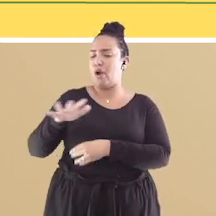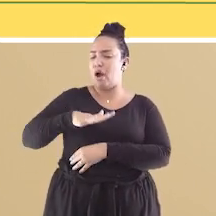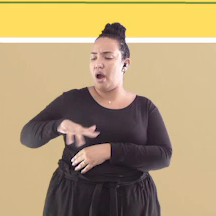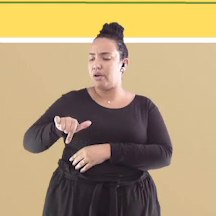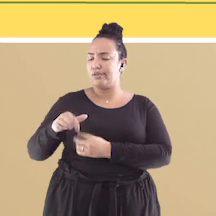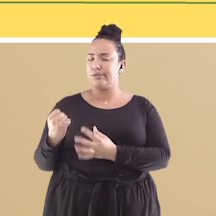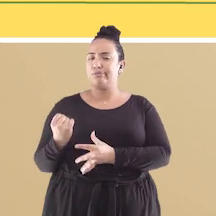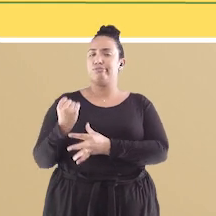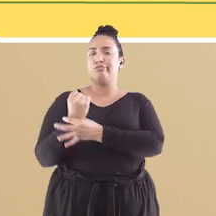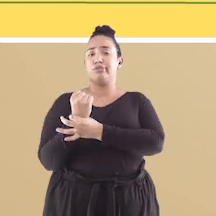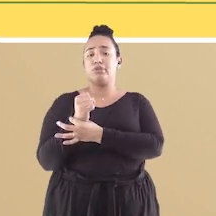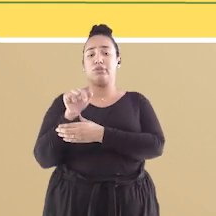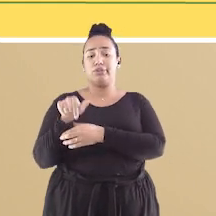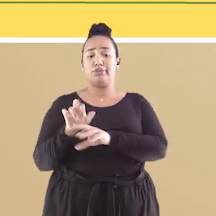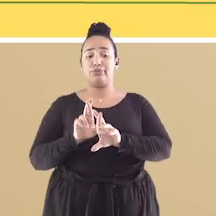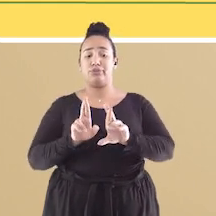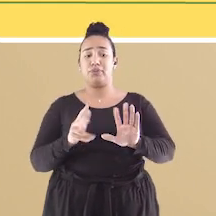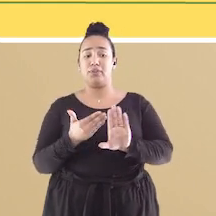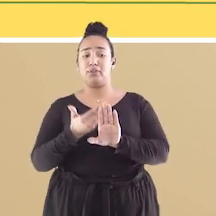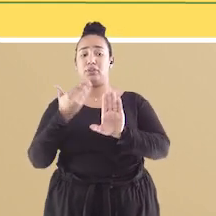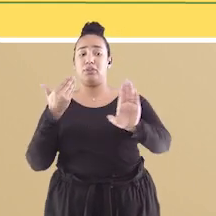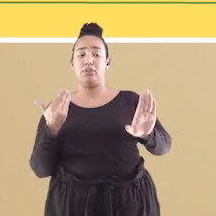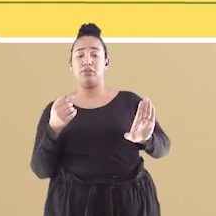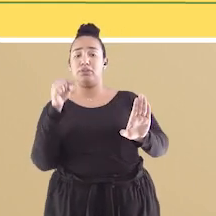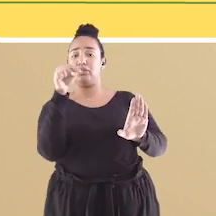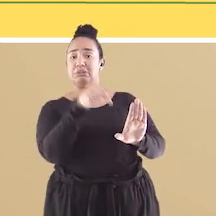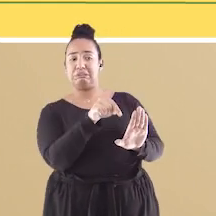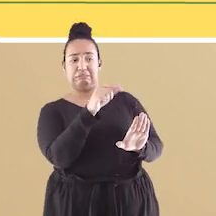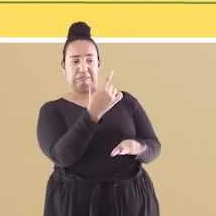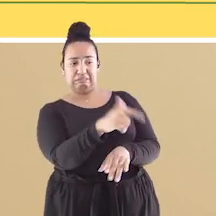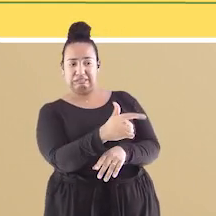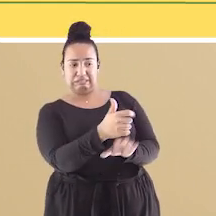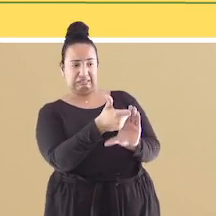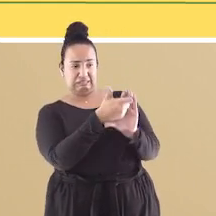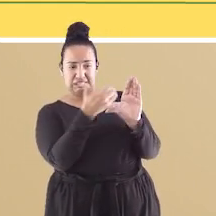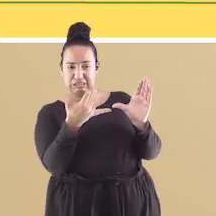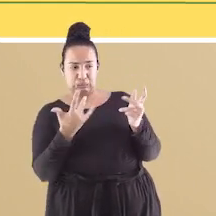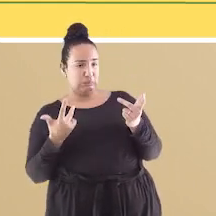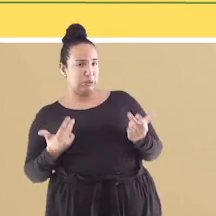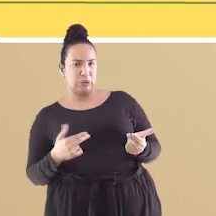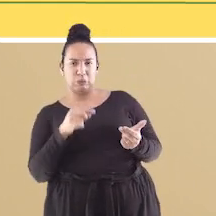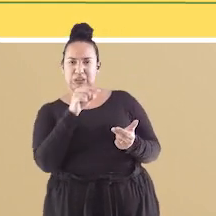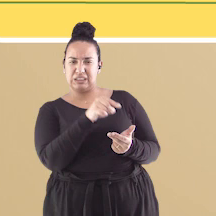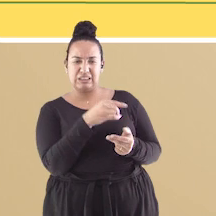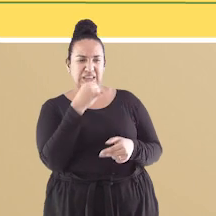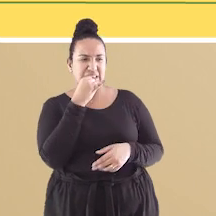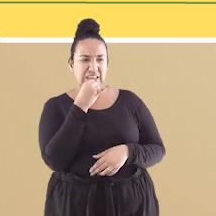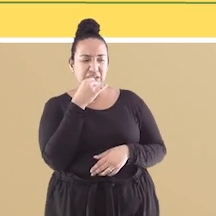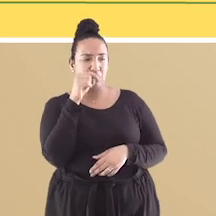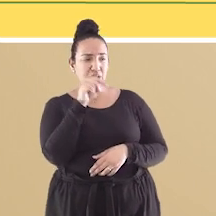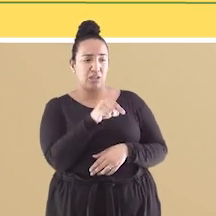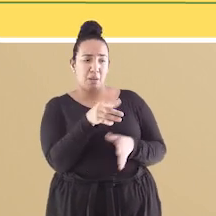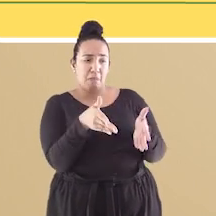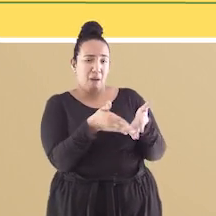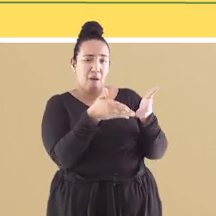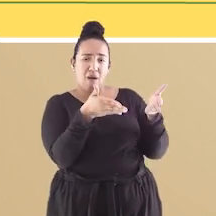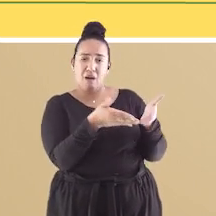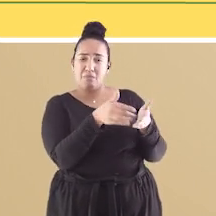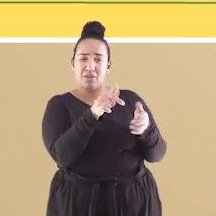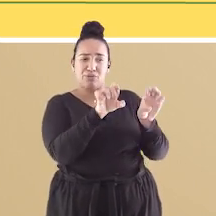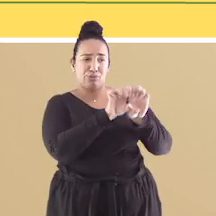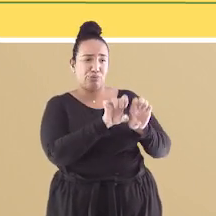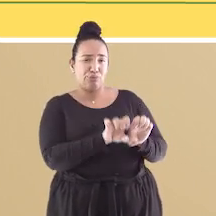boa infraestrutura, da parte da cidade que não possui essas características, com um acesso mais precário